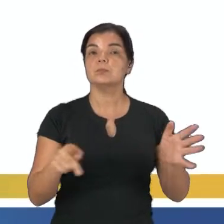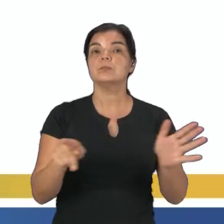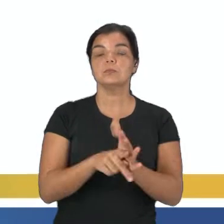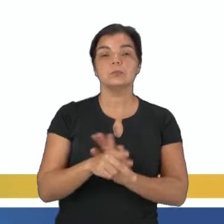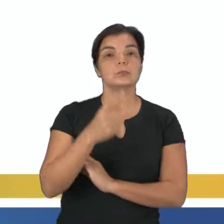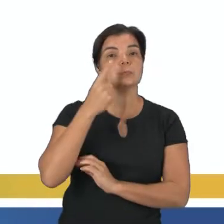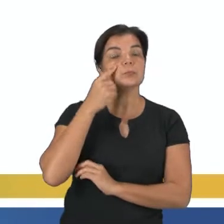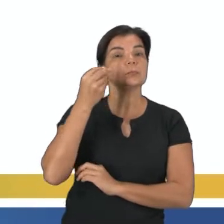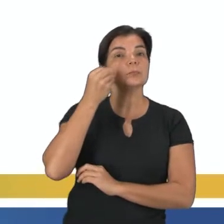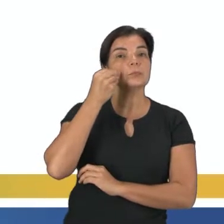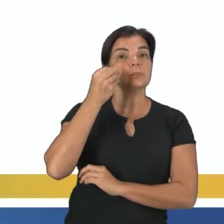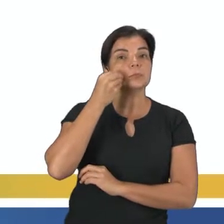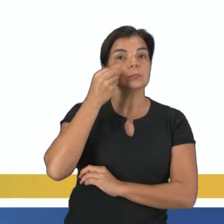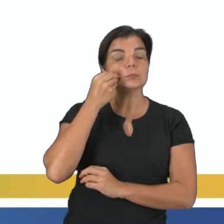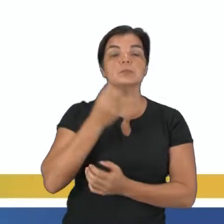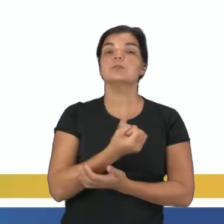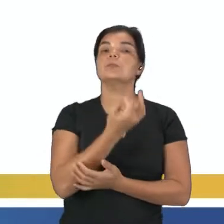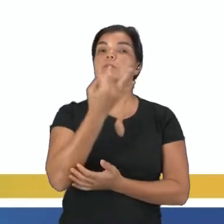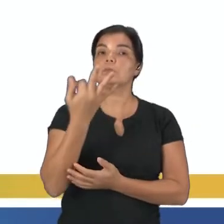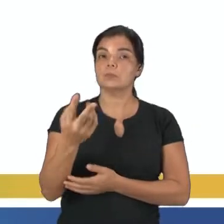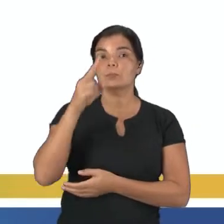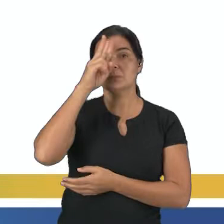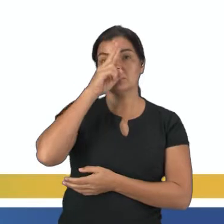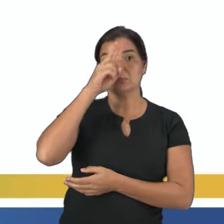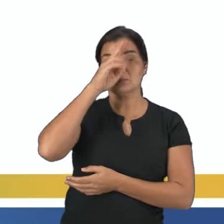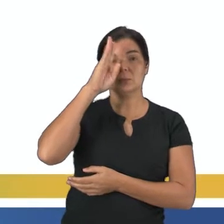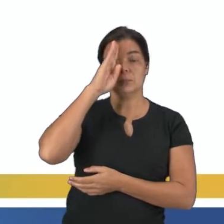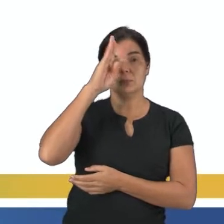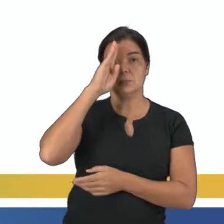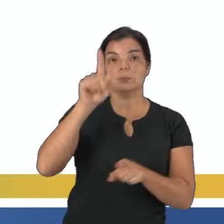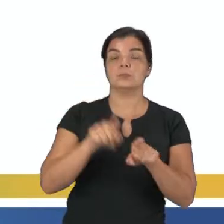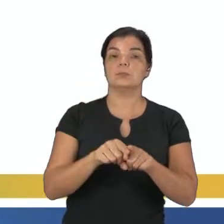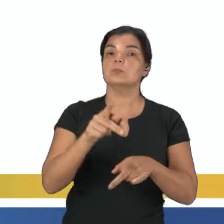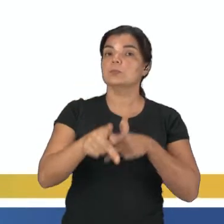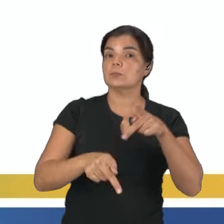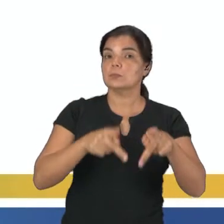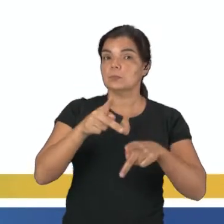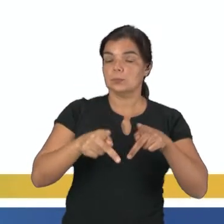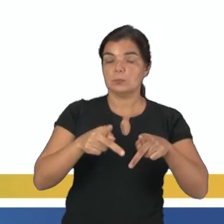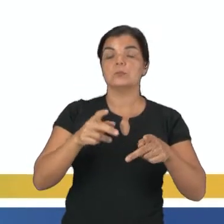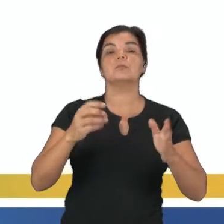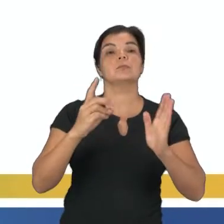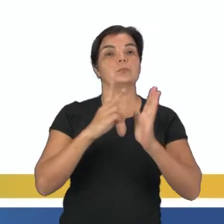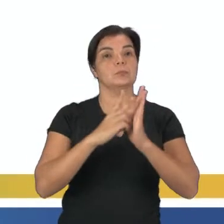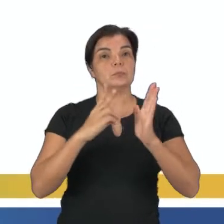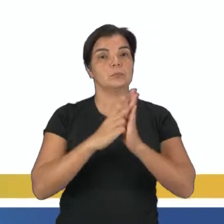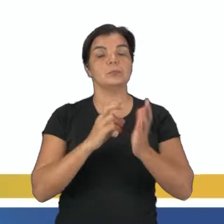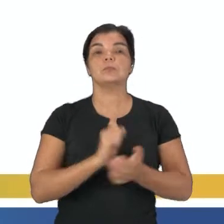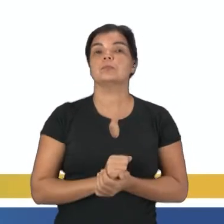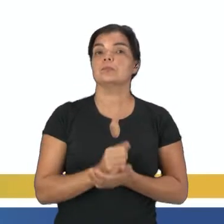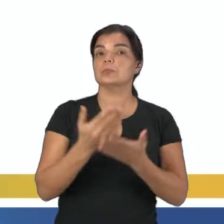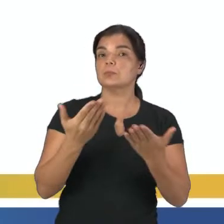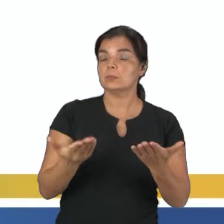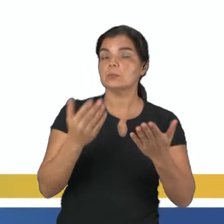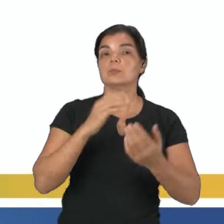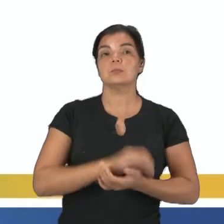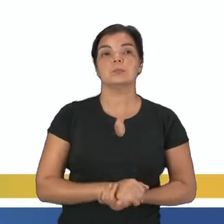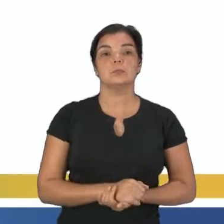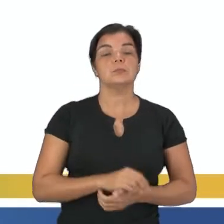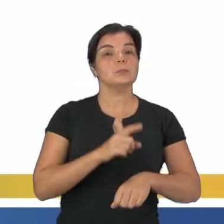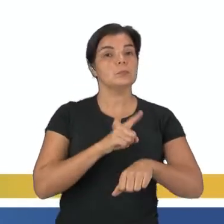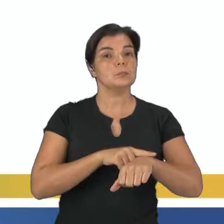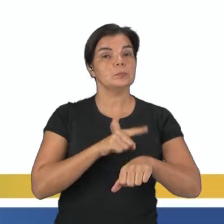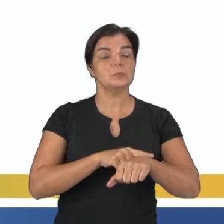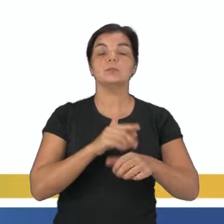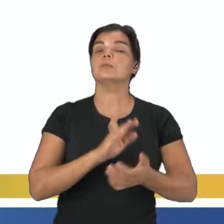para a gente tentar contar a história principalmente desses povos, certo? Da população indígena. Então, é o tempo